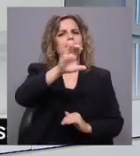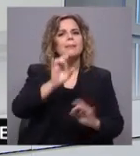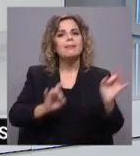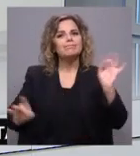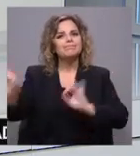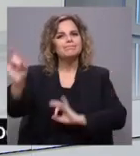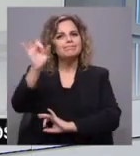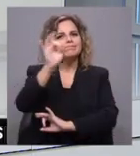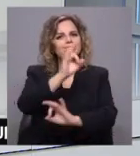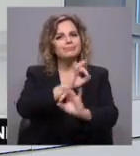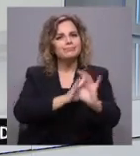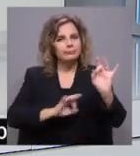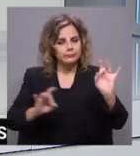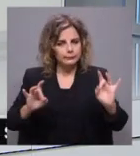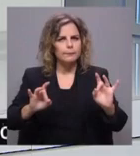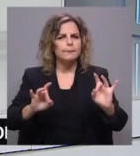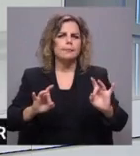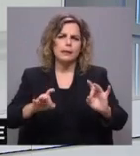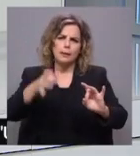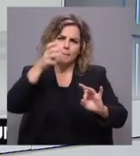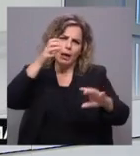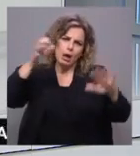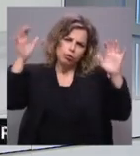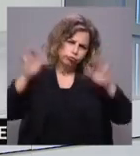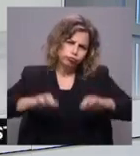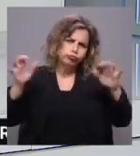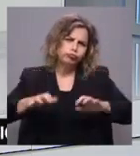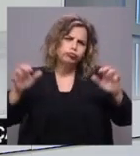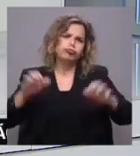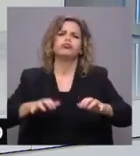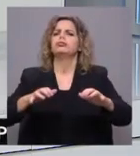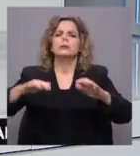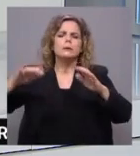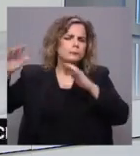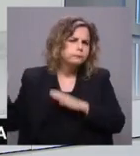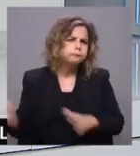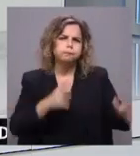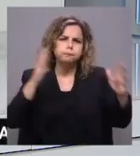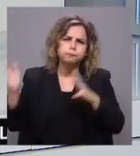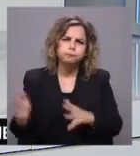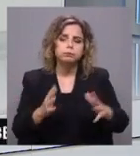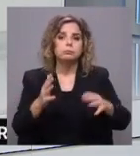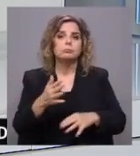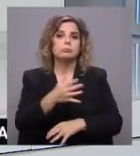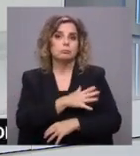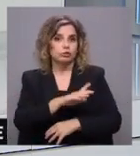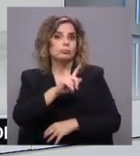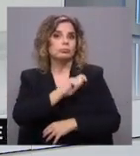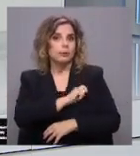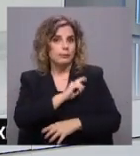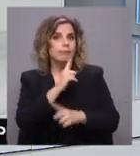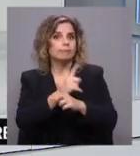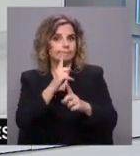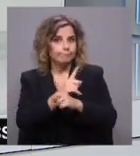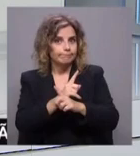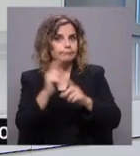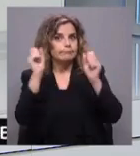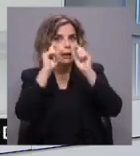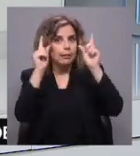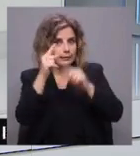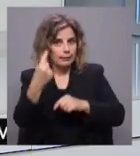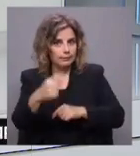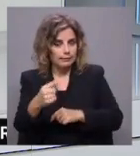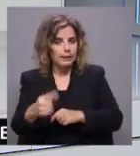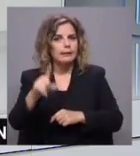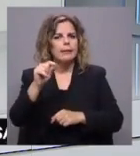também situação de chuva forte, com vento forte, em Espanha, onde também há avisos, e também no sul